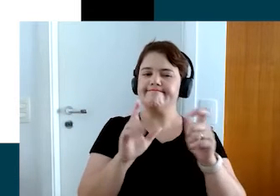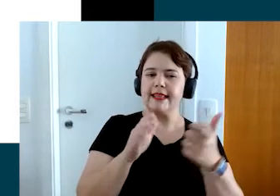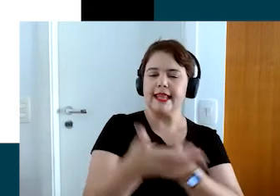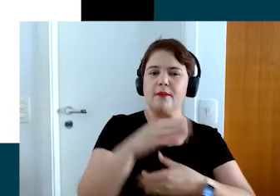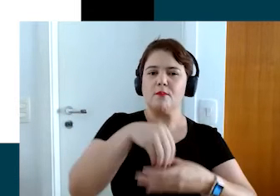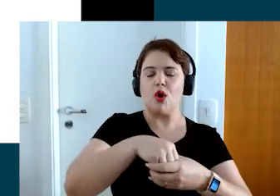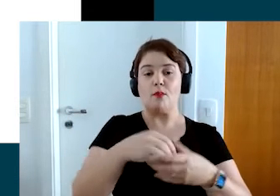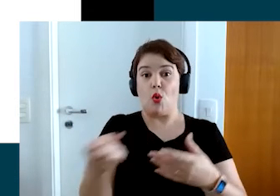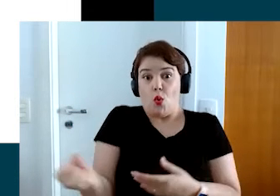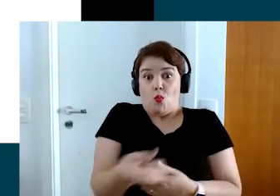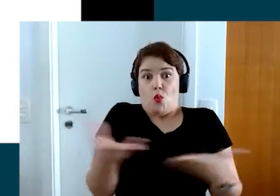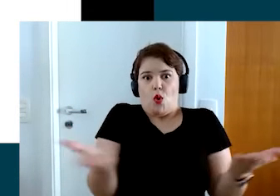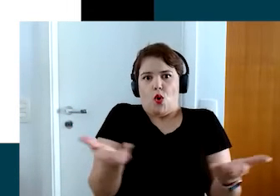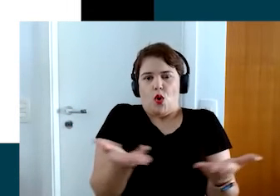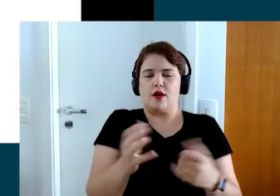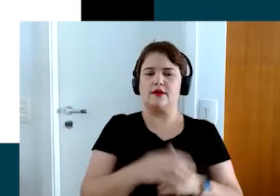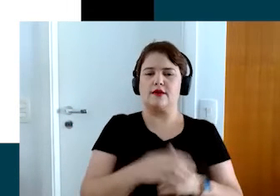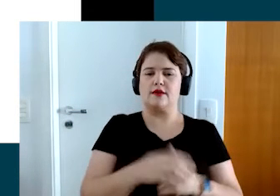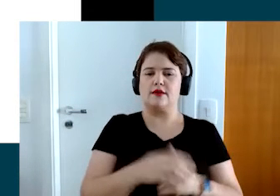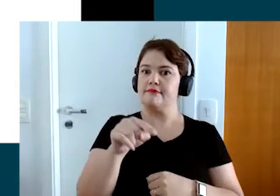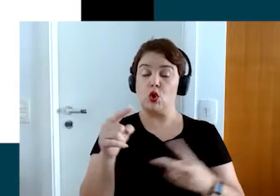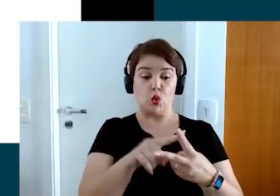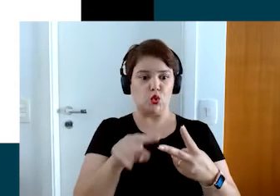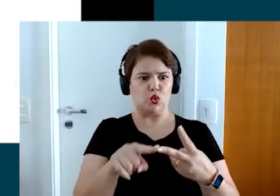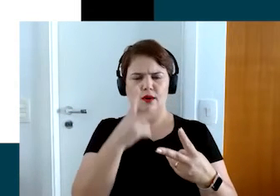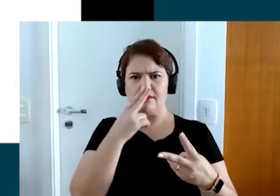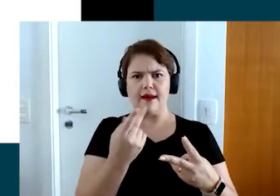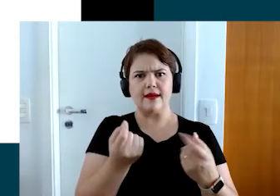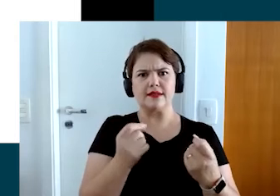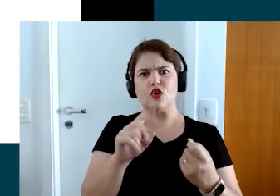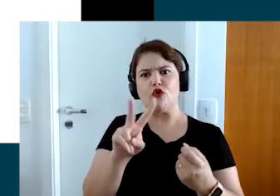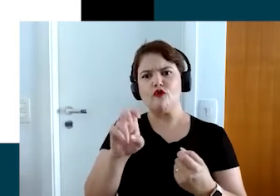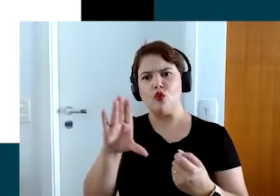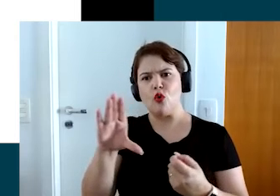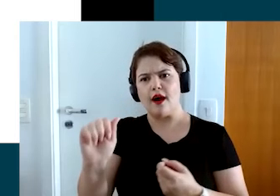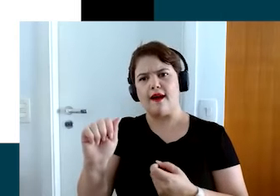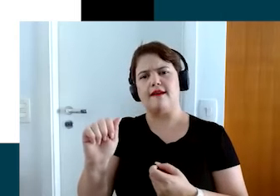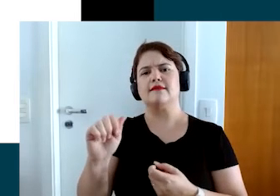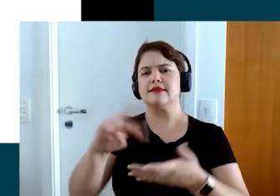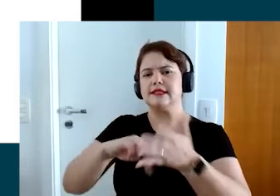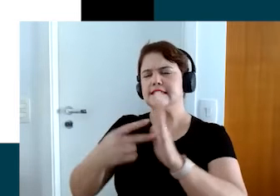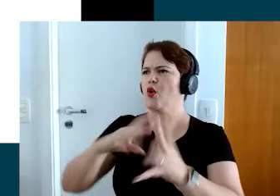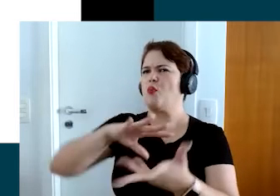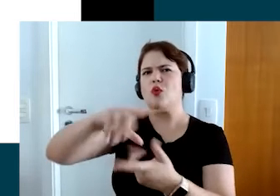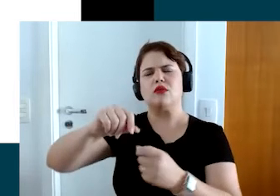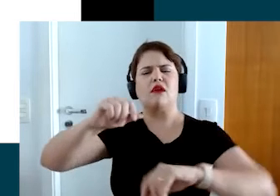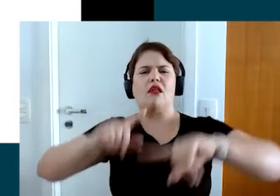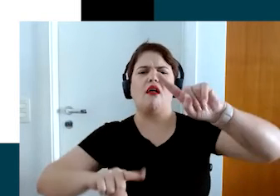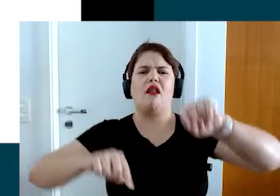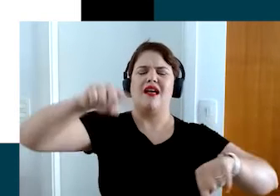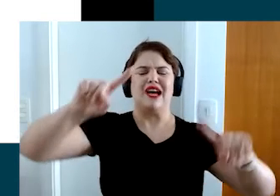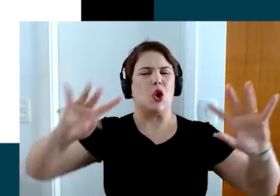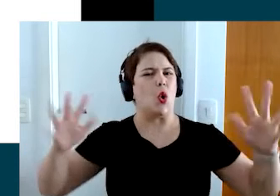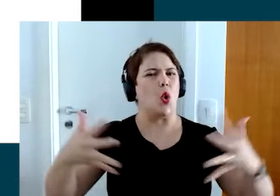mundo atual, né? Esses dois acrônimos, VUCA e BUNny, né, o VUCA significa que o mundo é volátil, incerto, complexo,